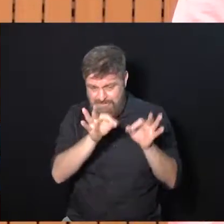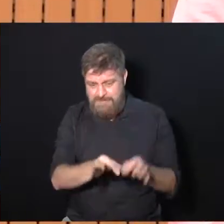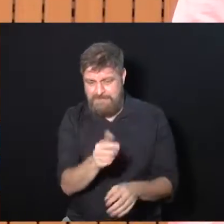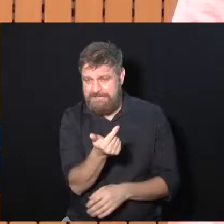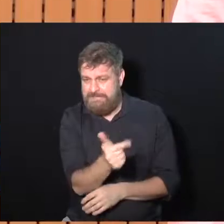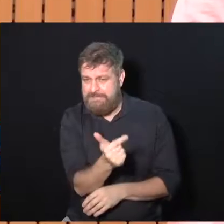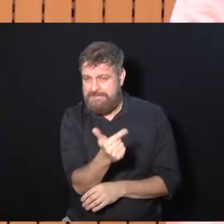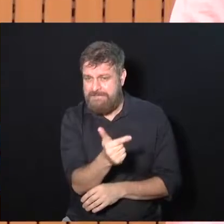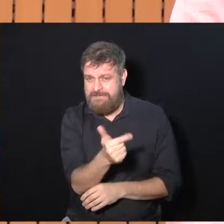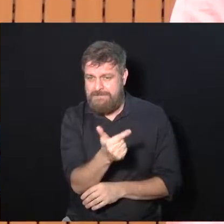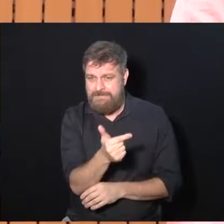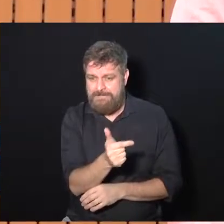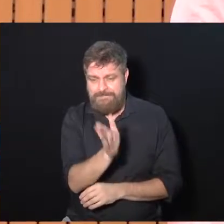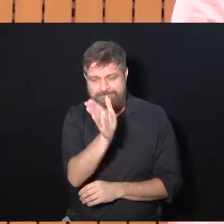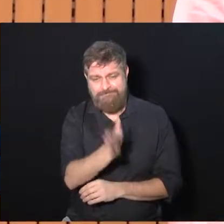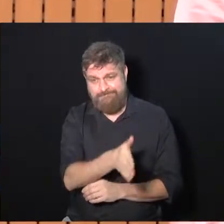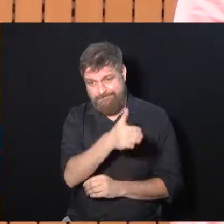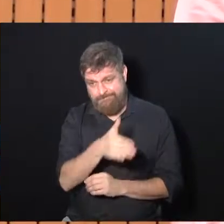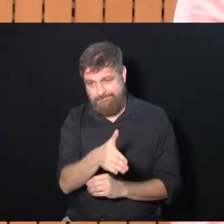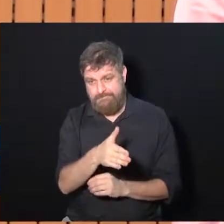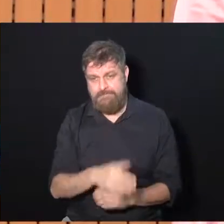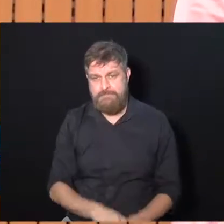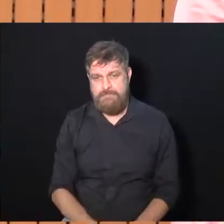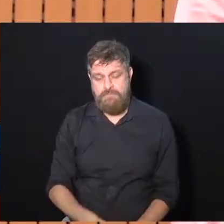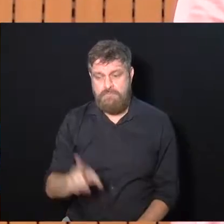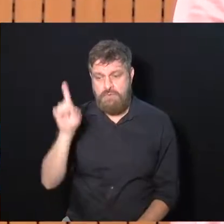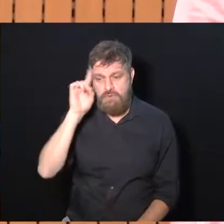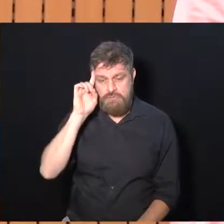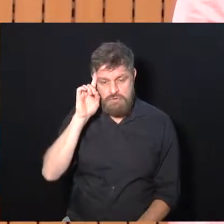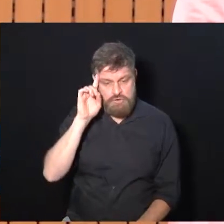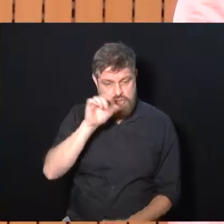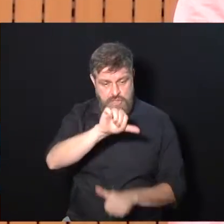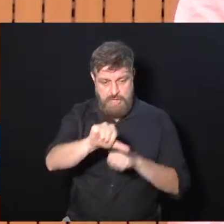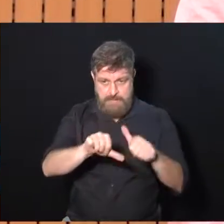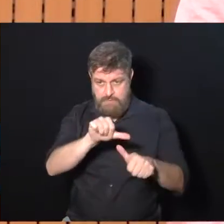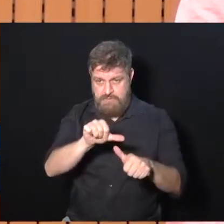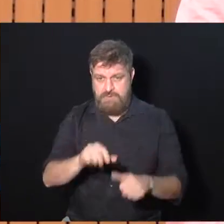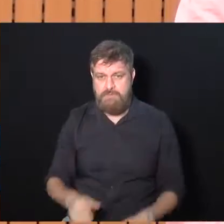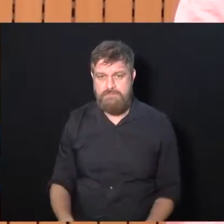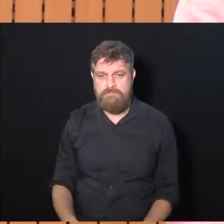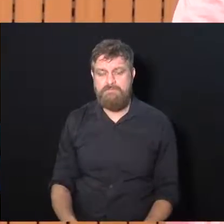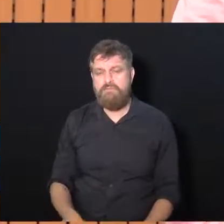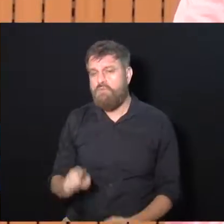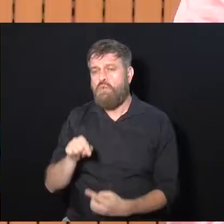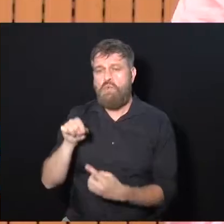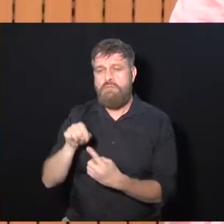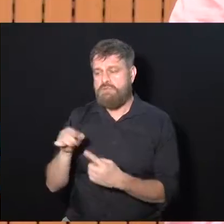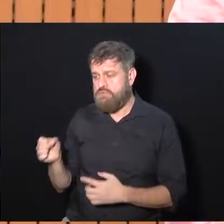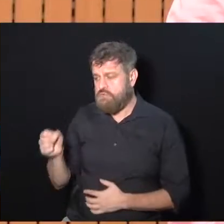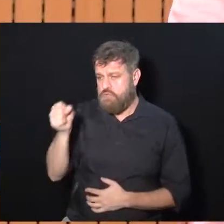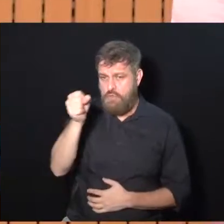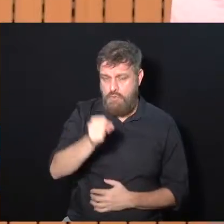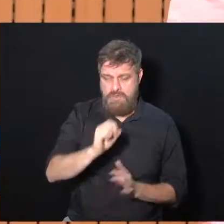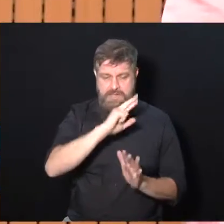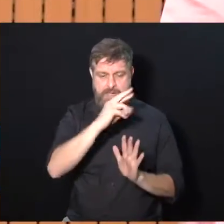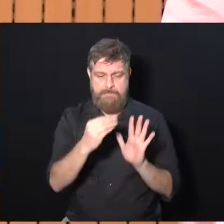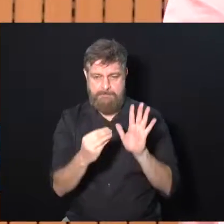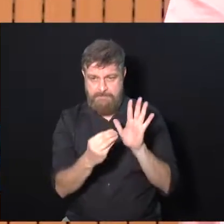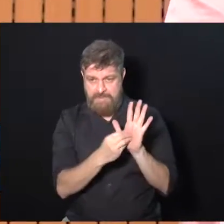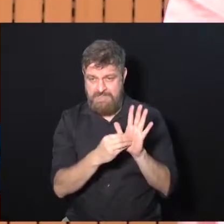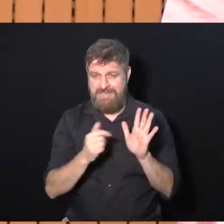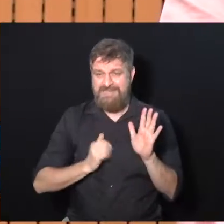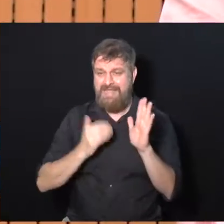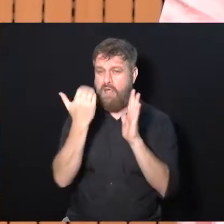nós tivemos que suspender. E a intenção de trazer na Comissão de Meio Ambiente uma apresentação do programa